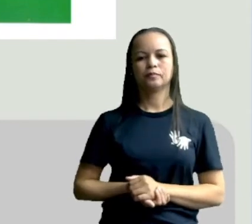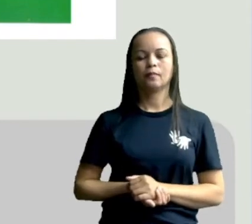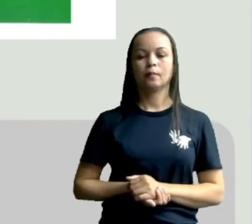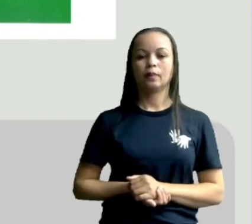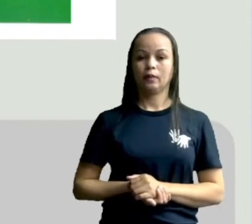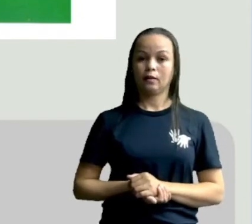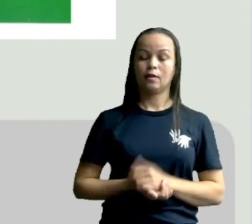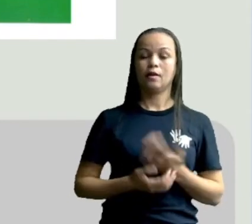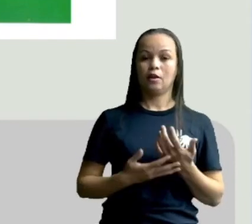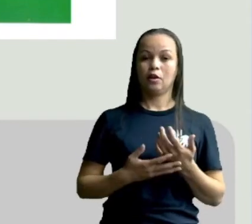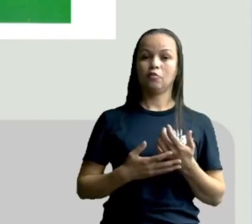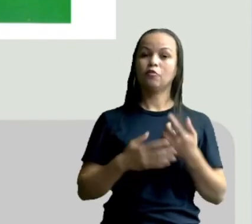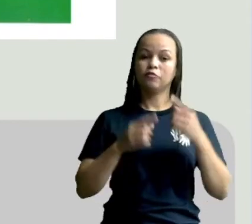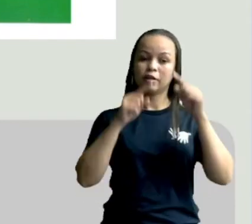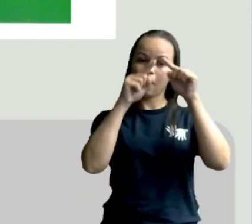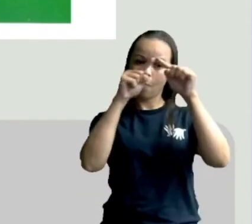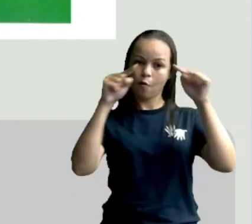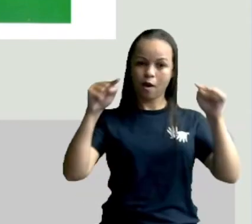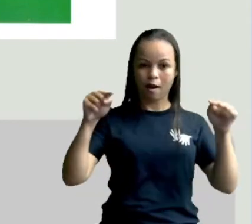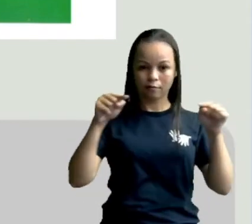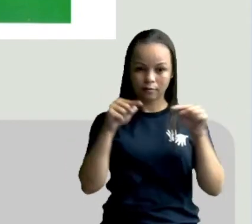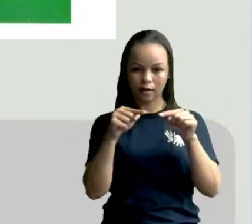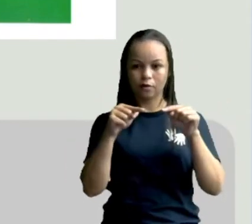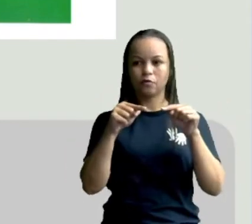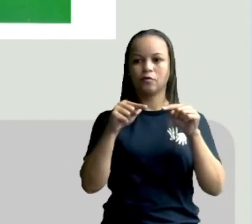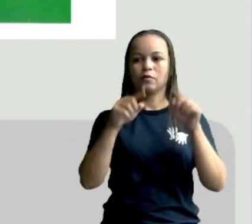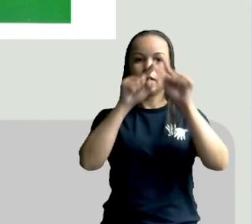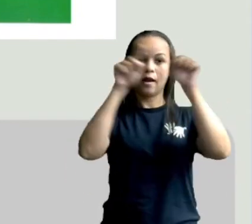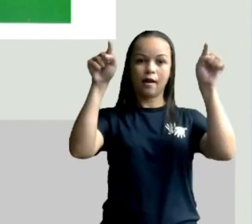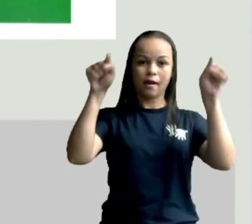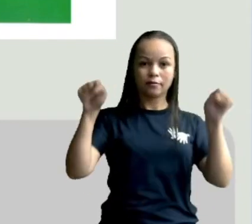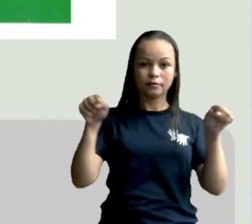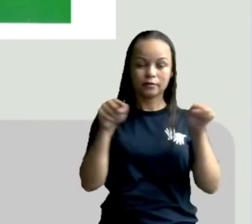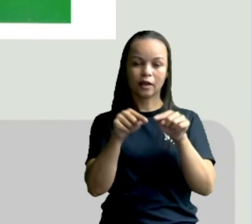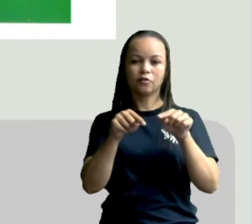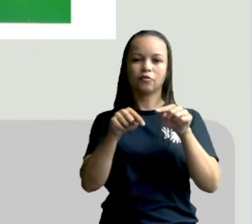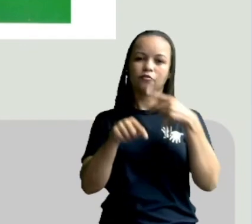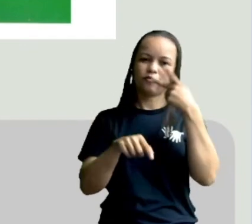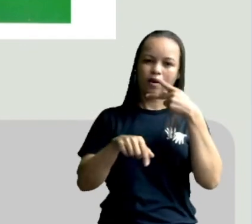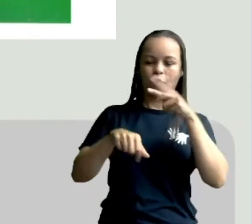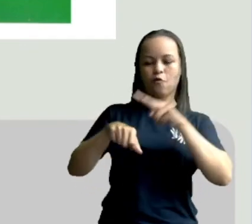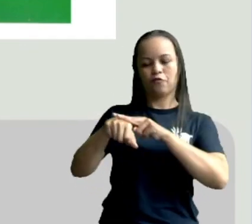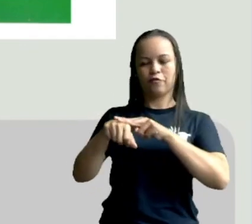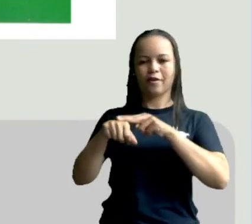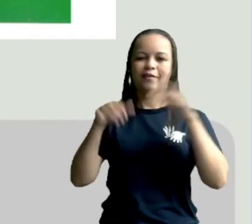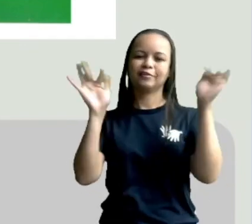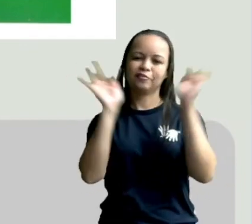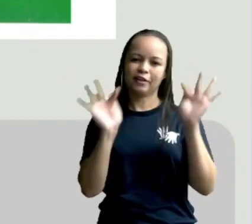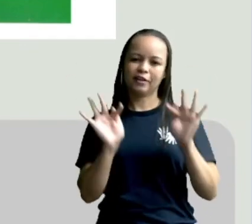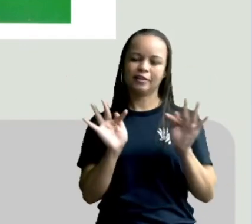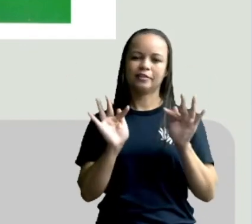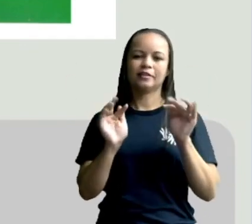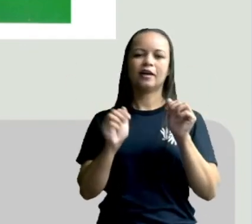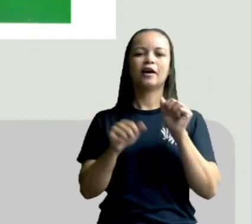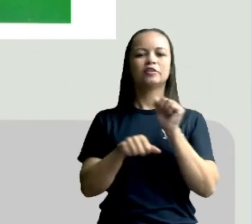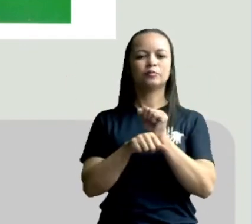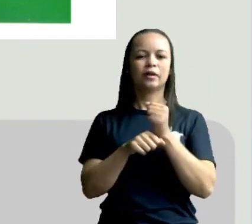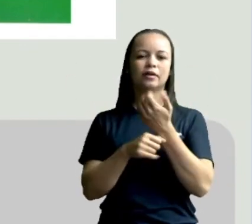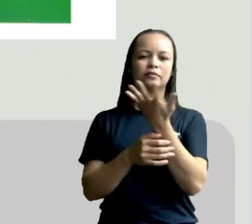Eu vou virar um retângulo, falou o verde feliz, que se pareça a um jardim à espera de suas